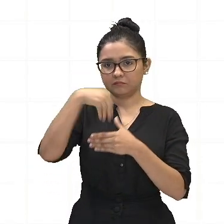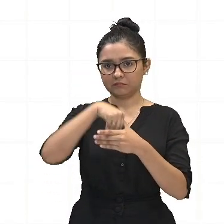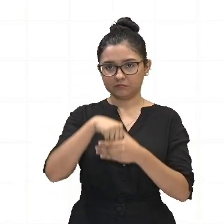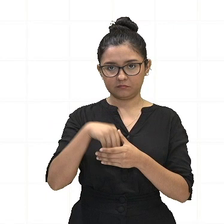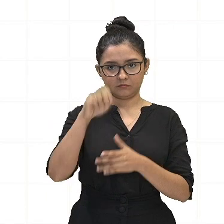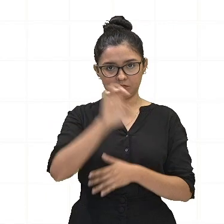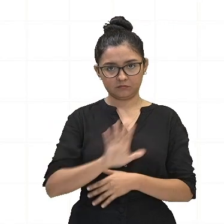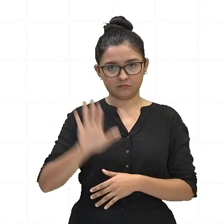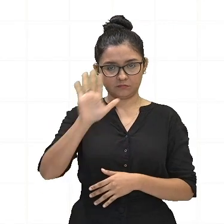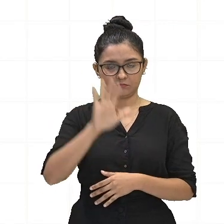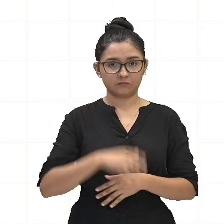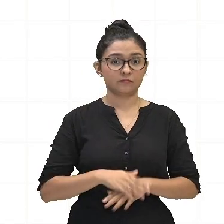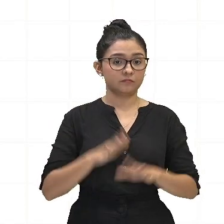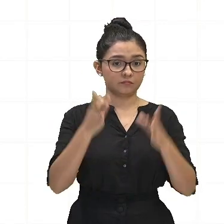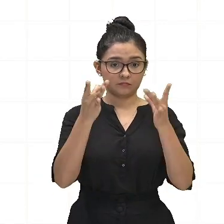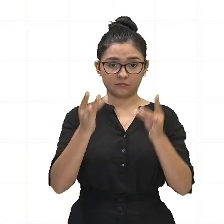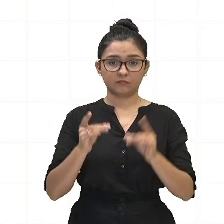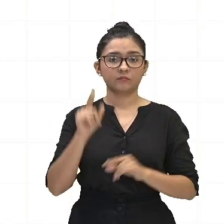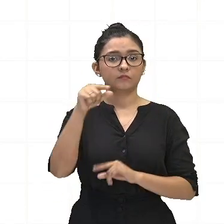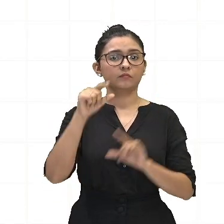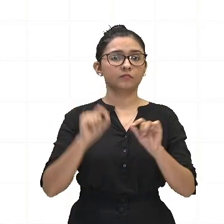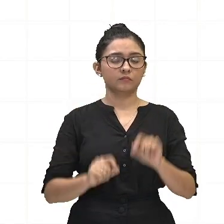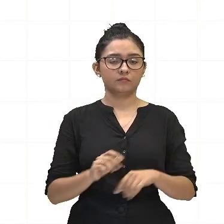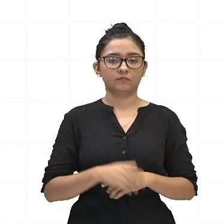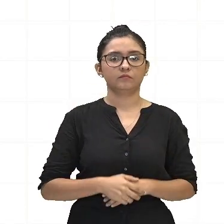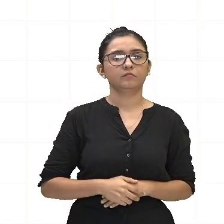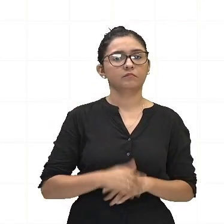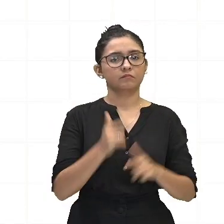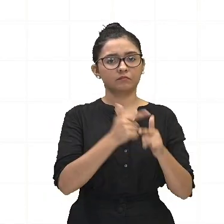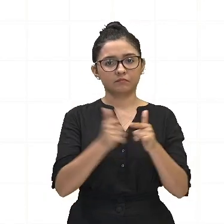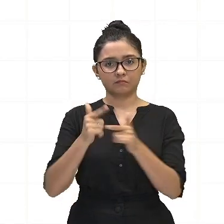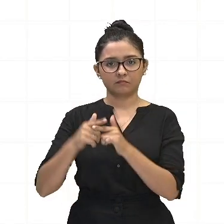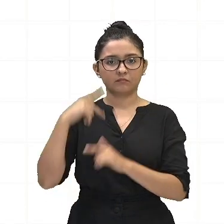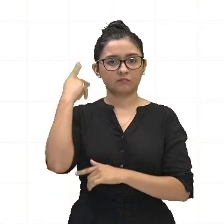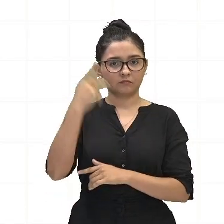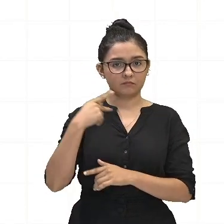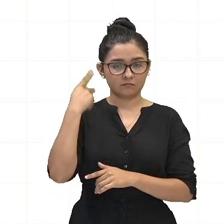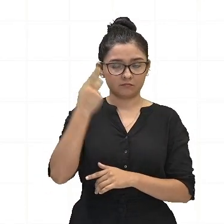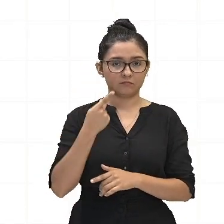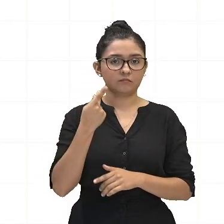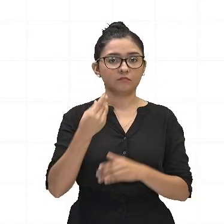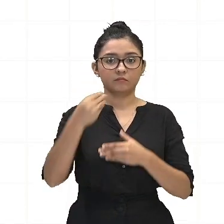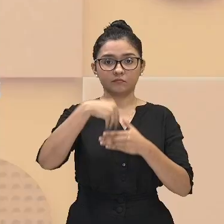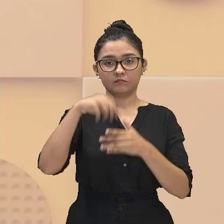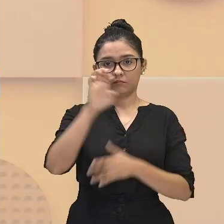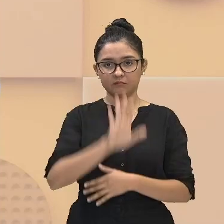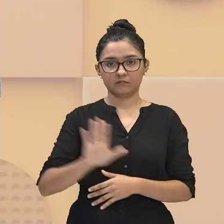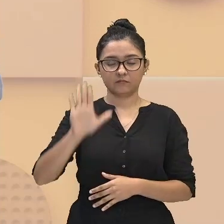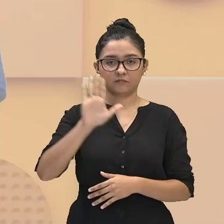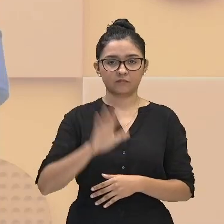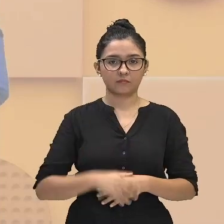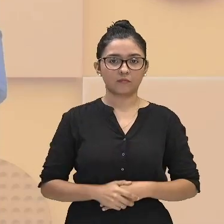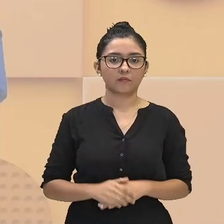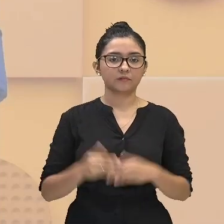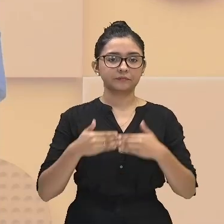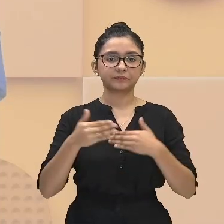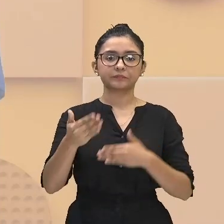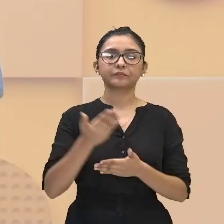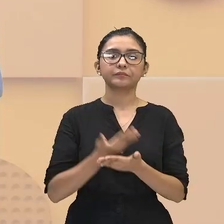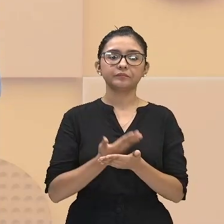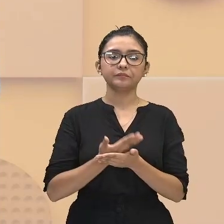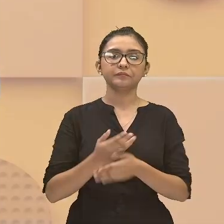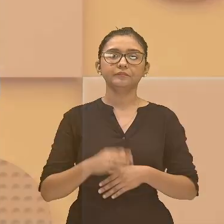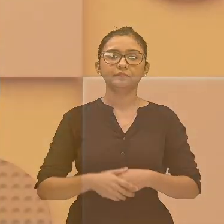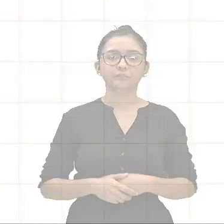na Europa, e o detalhamento, lógica da centralização política e os conflitos na Europa. Vamos então à nossa